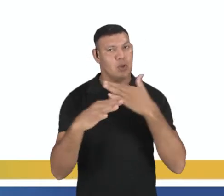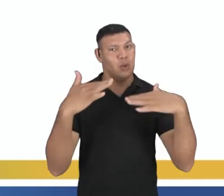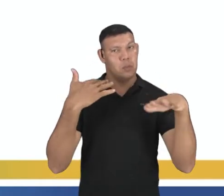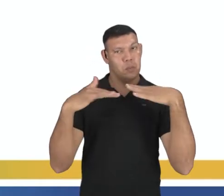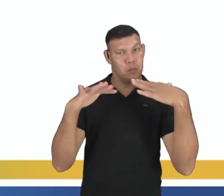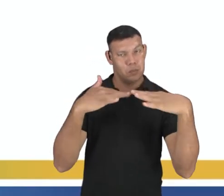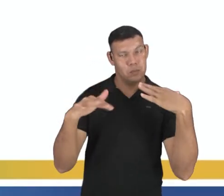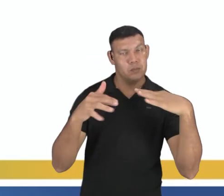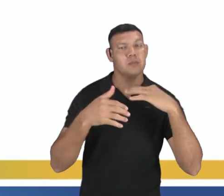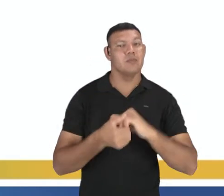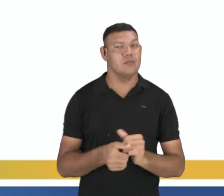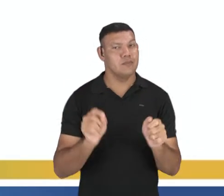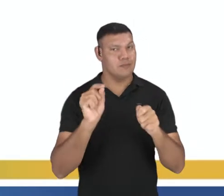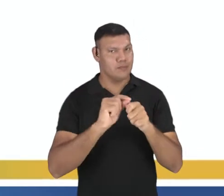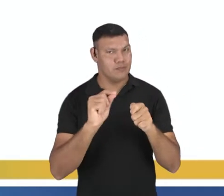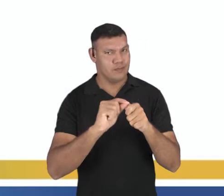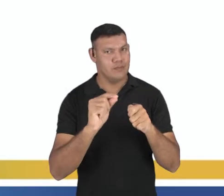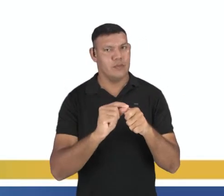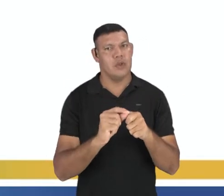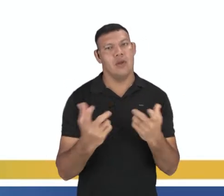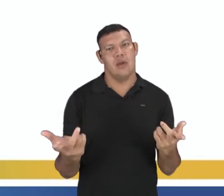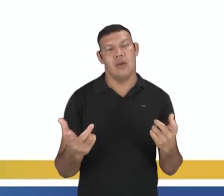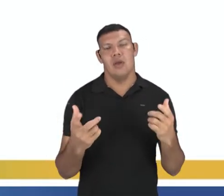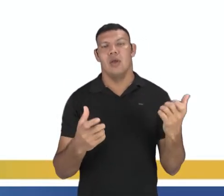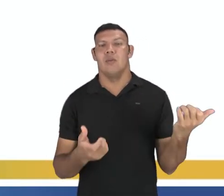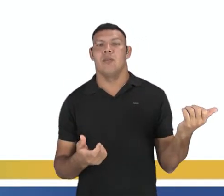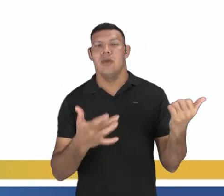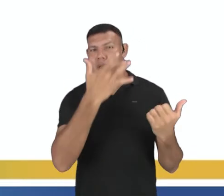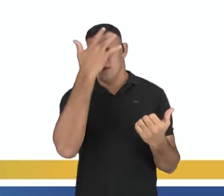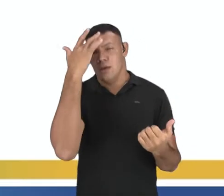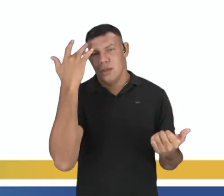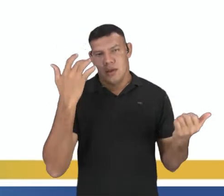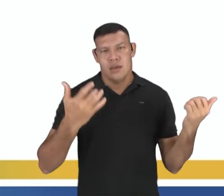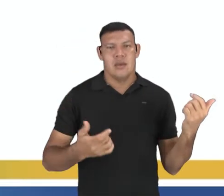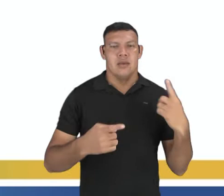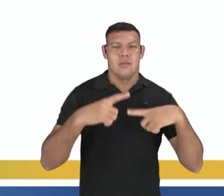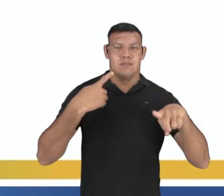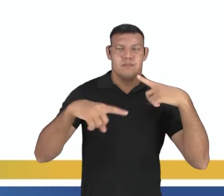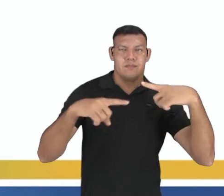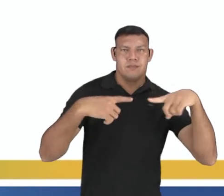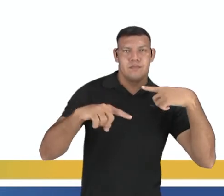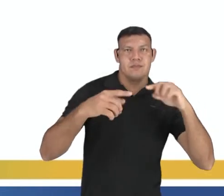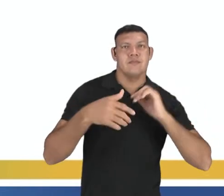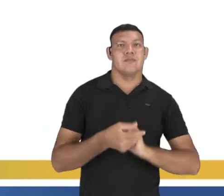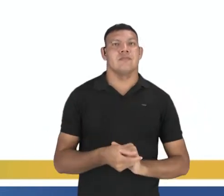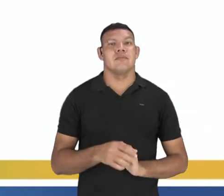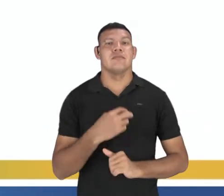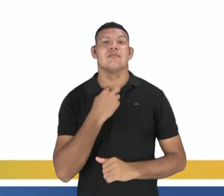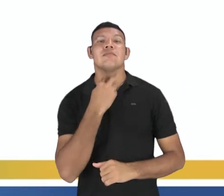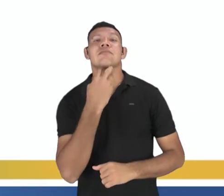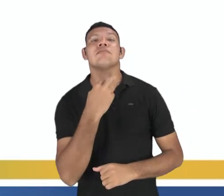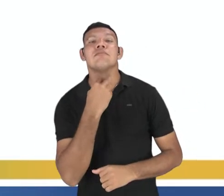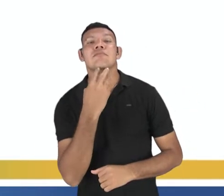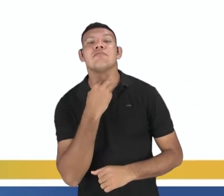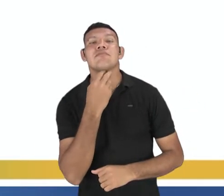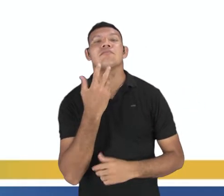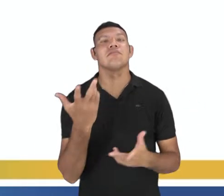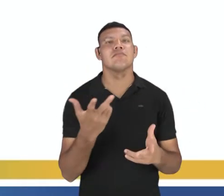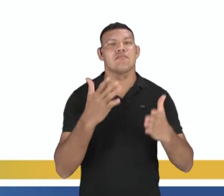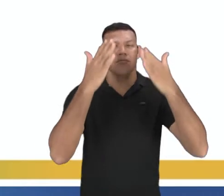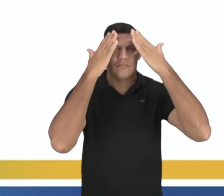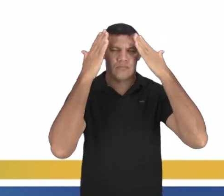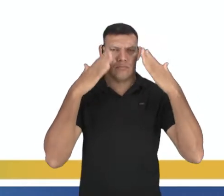movimentos produzidos por um ou mais músicos as vibrações das pregas vocais e dos